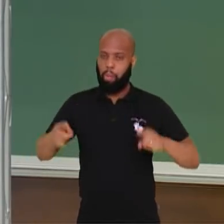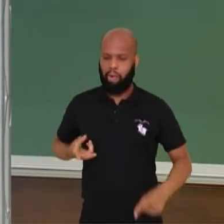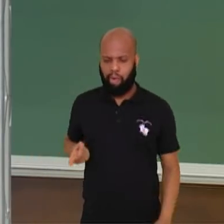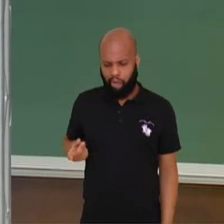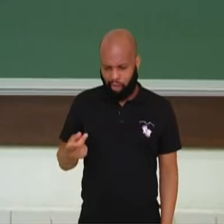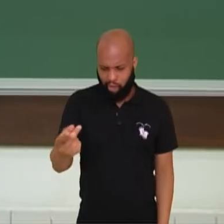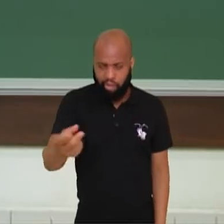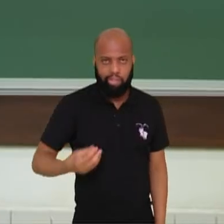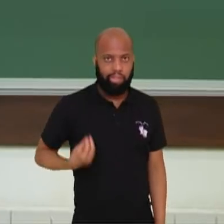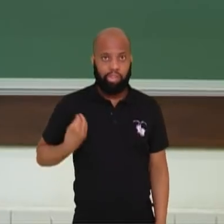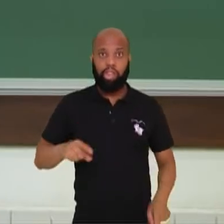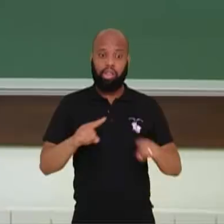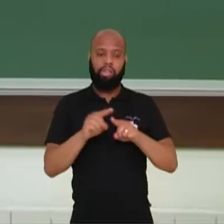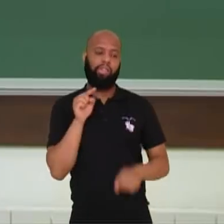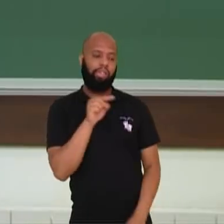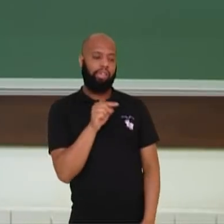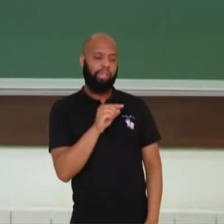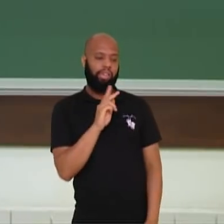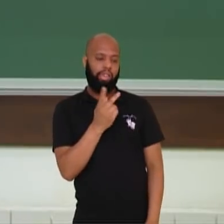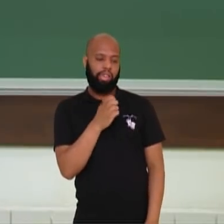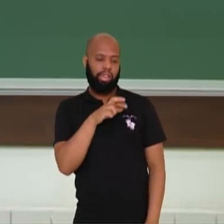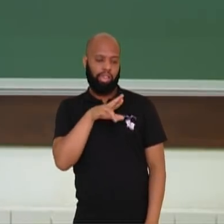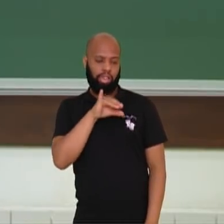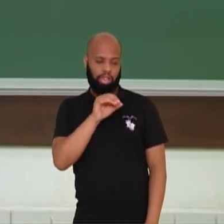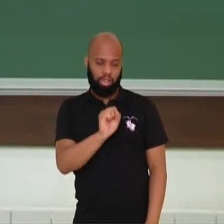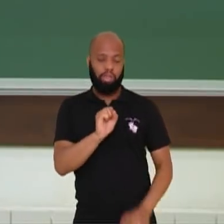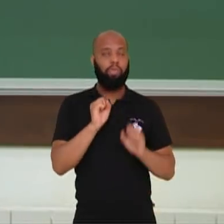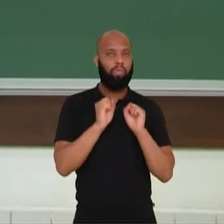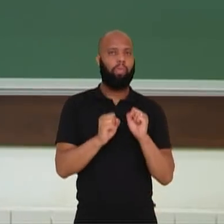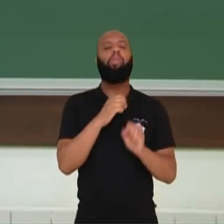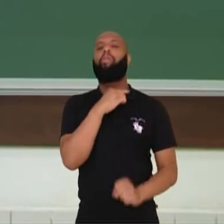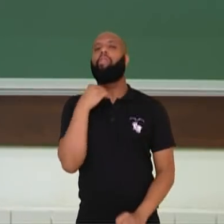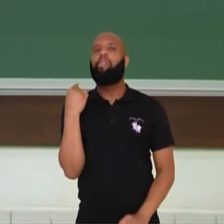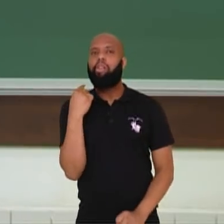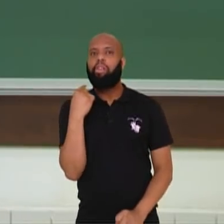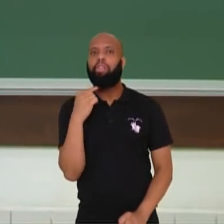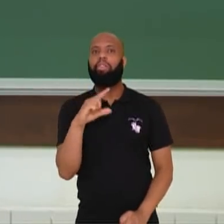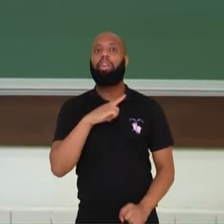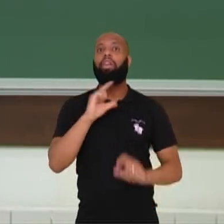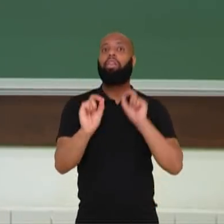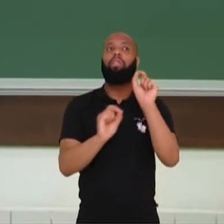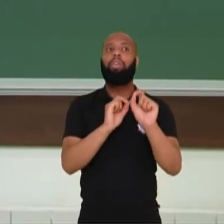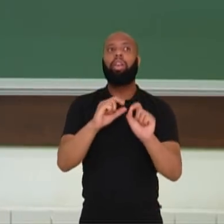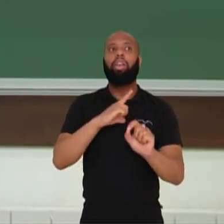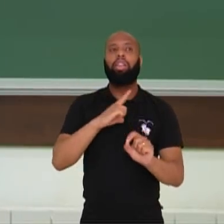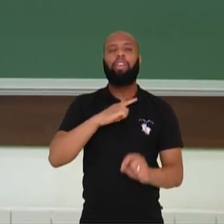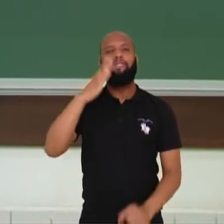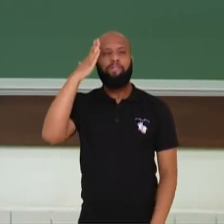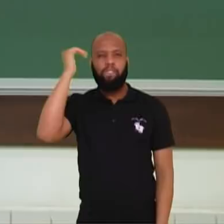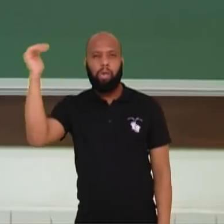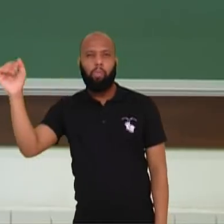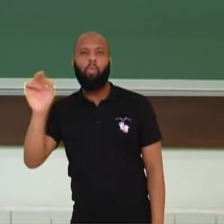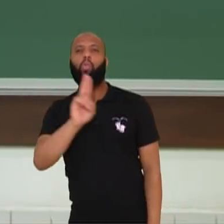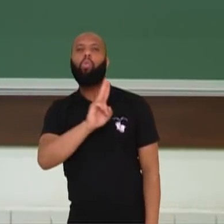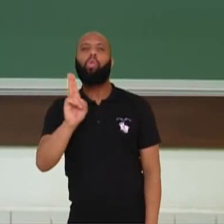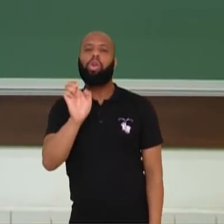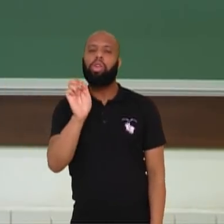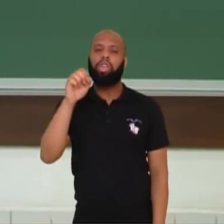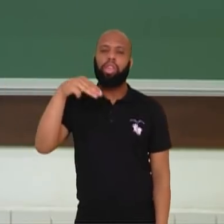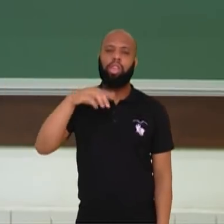não. Os heróis são capazes de morrer. Entre esses heróis, talvez o mais famoso